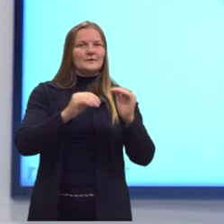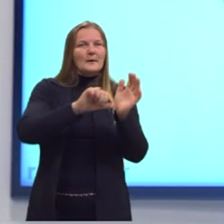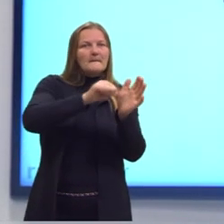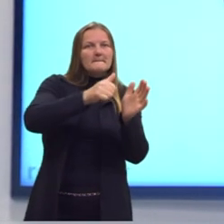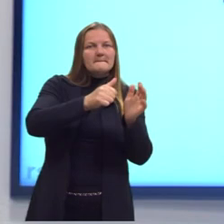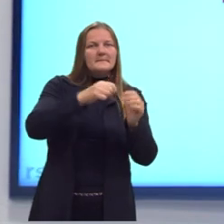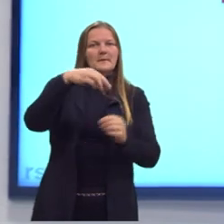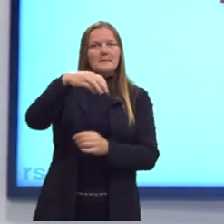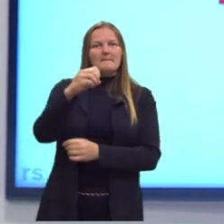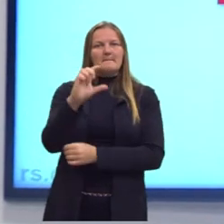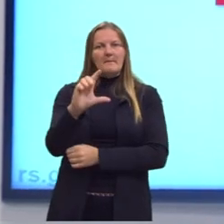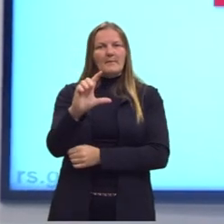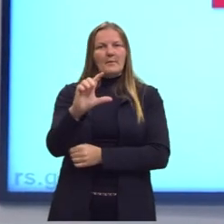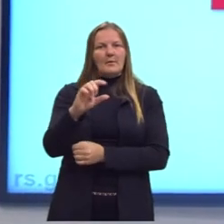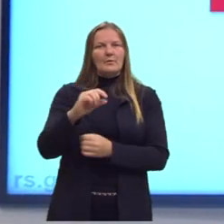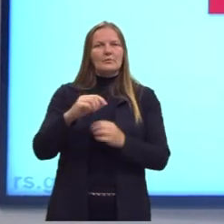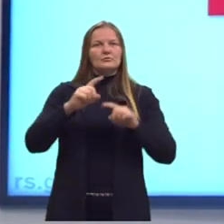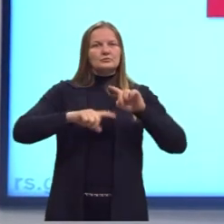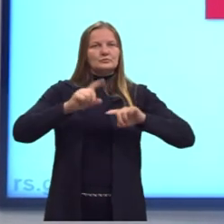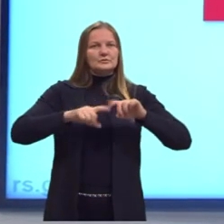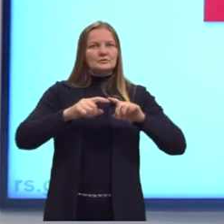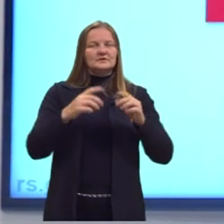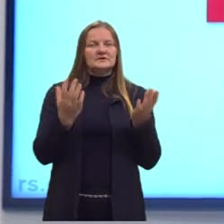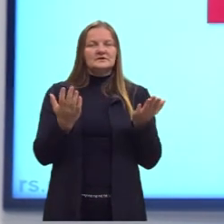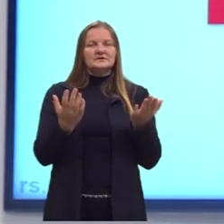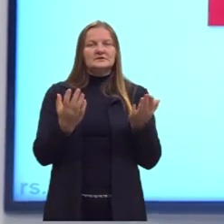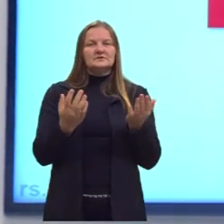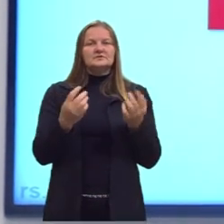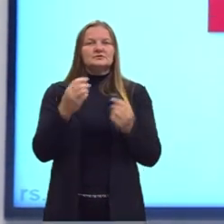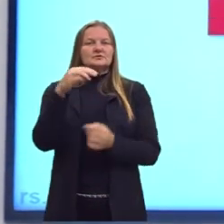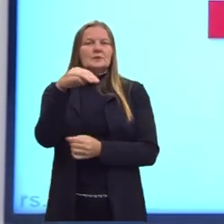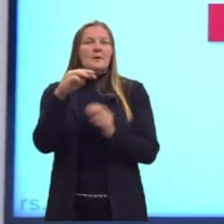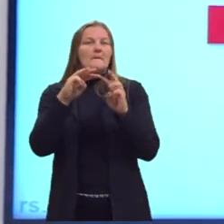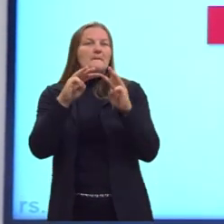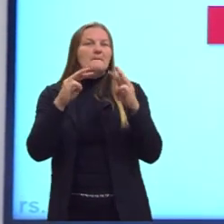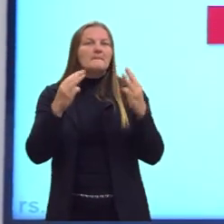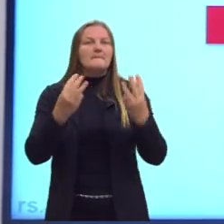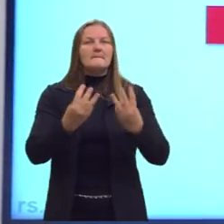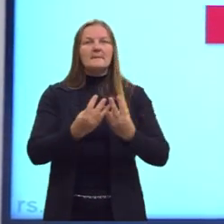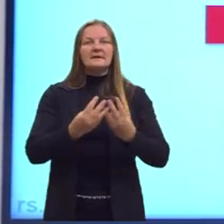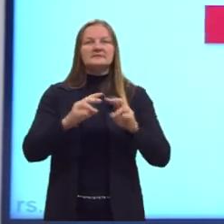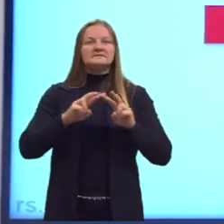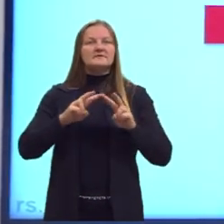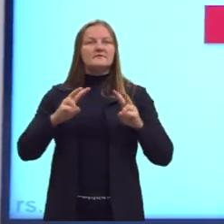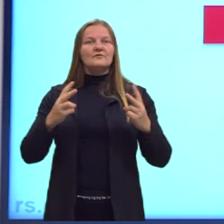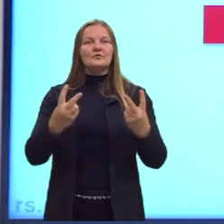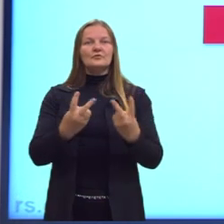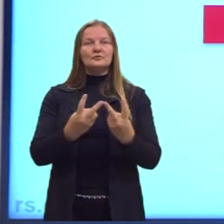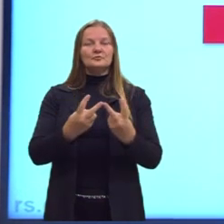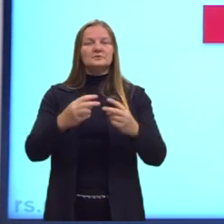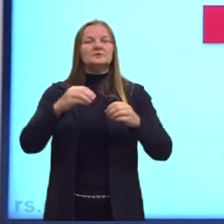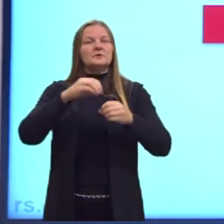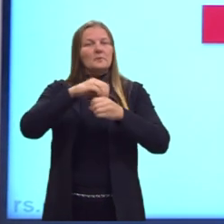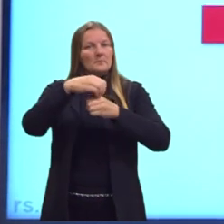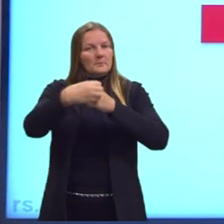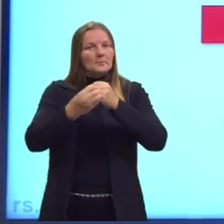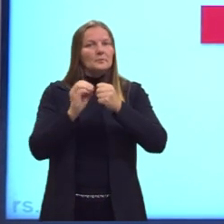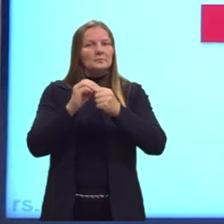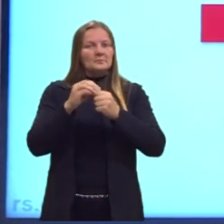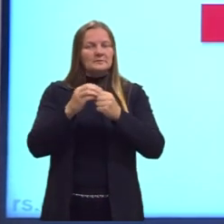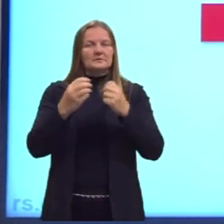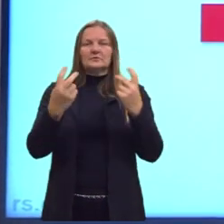entre o Mall Na quantidade de matéria e quando eu falo de massa de volume ou de moléculas